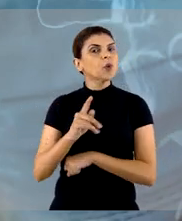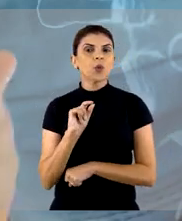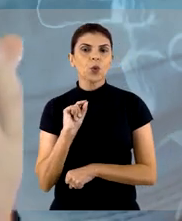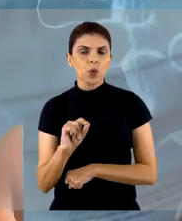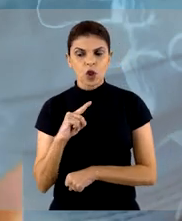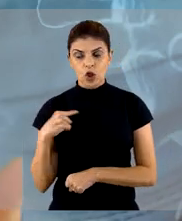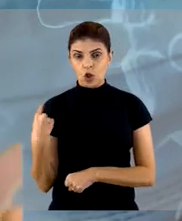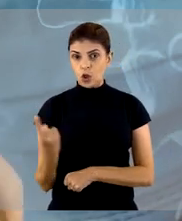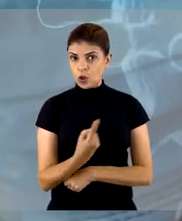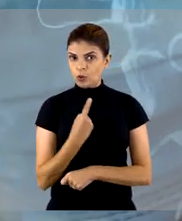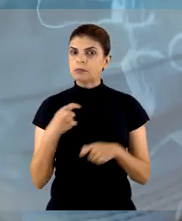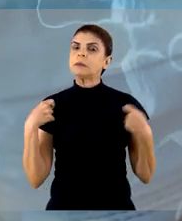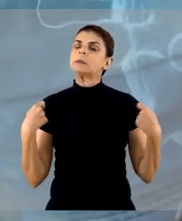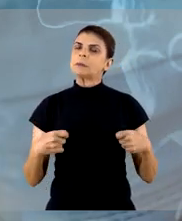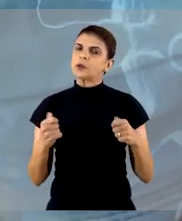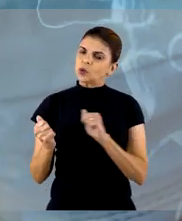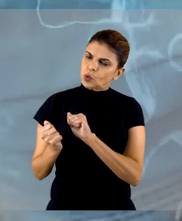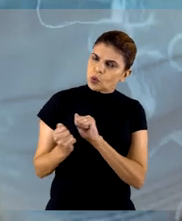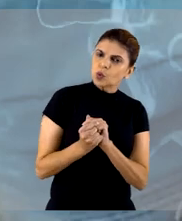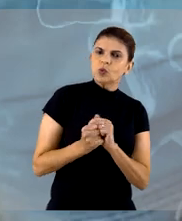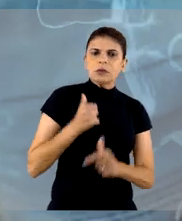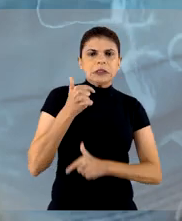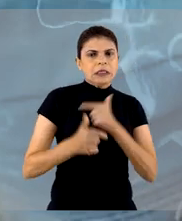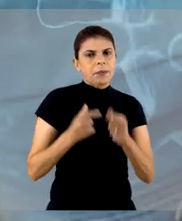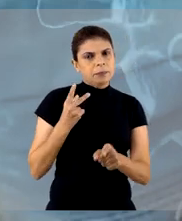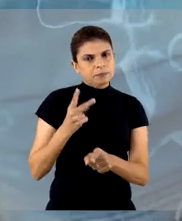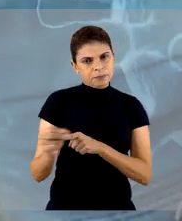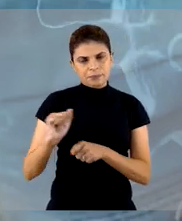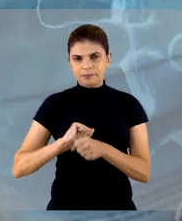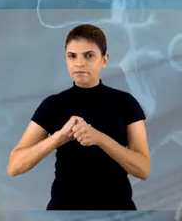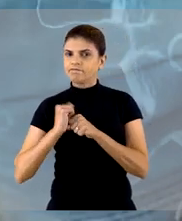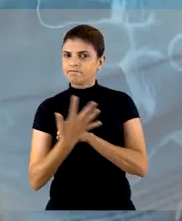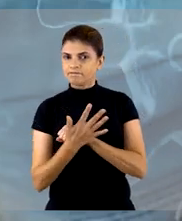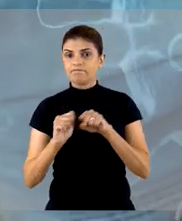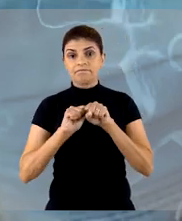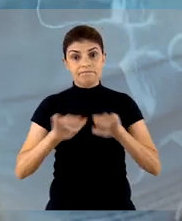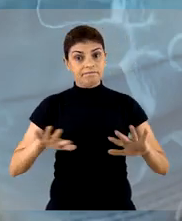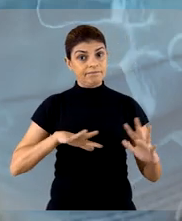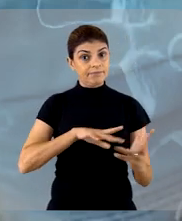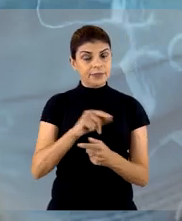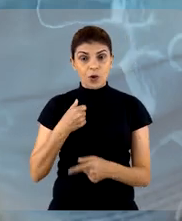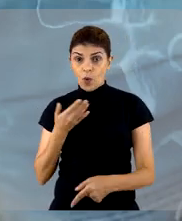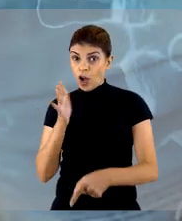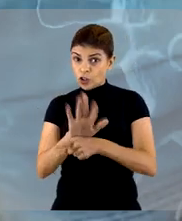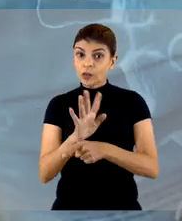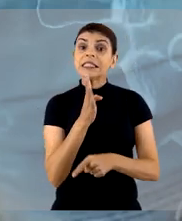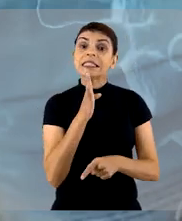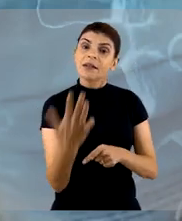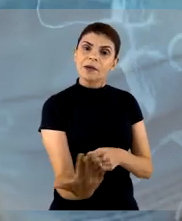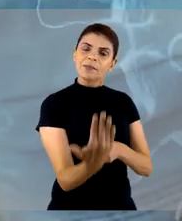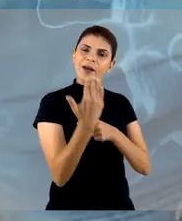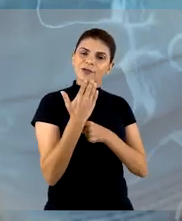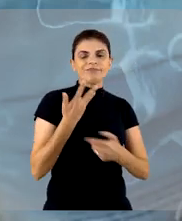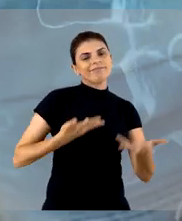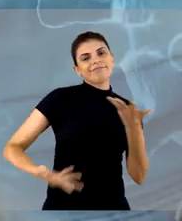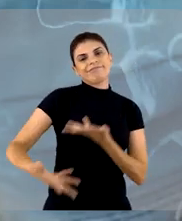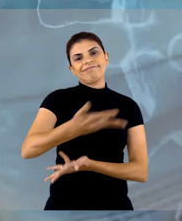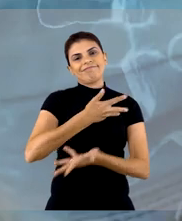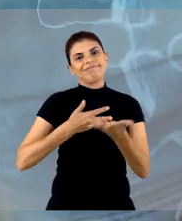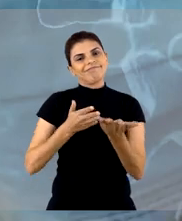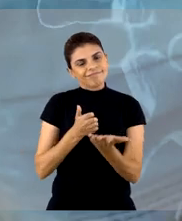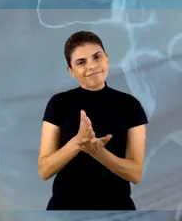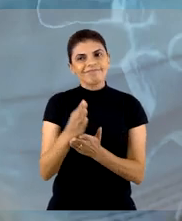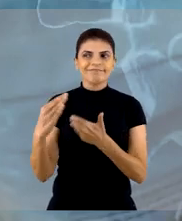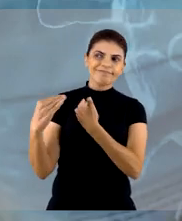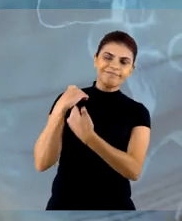que todos nós temos que trabalhar juntos no combate a essa pandemia. Eu lhe ajudo, você me ajuda e a gente